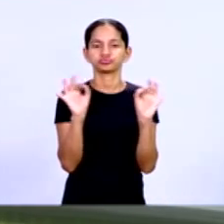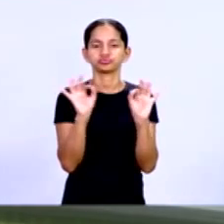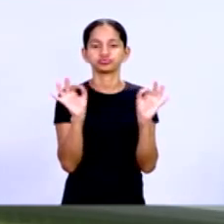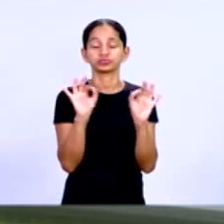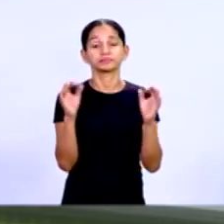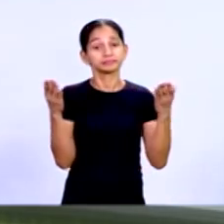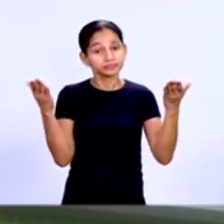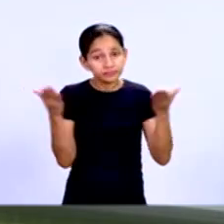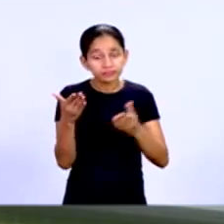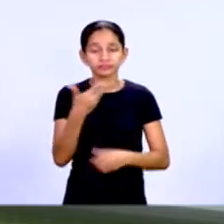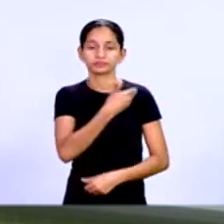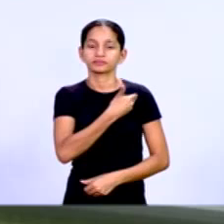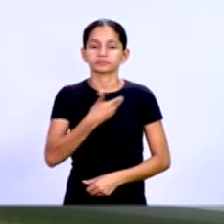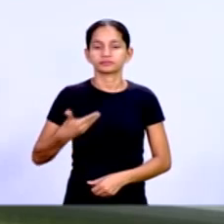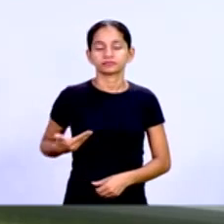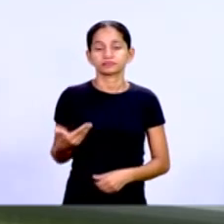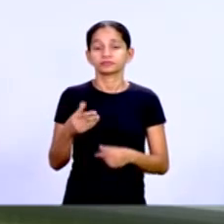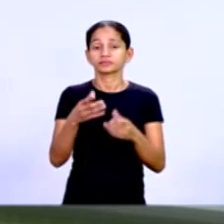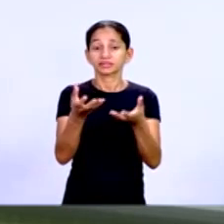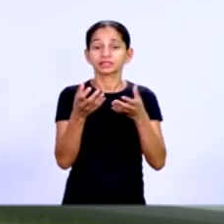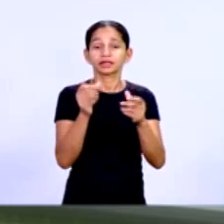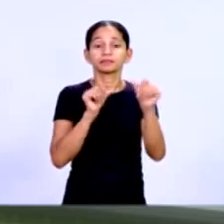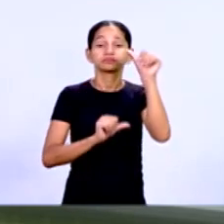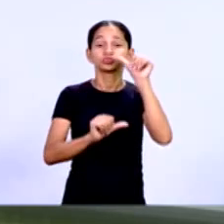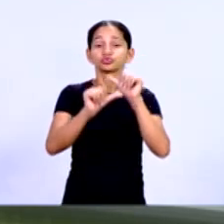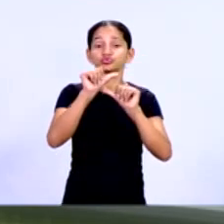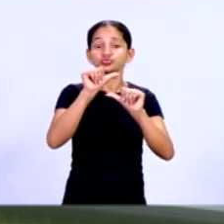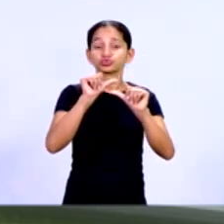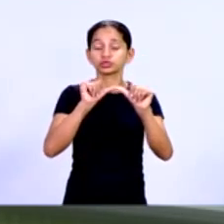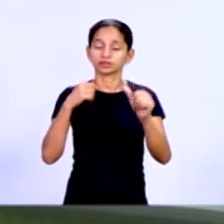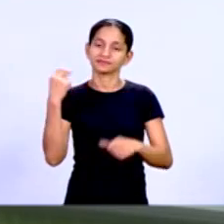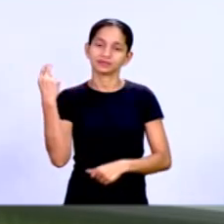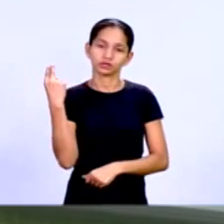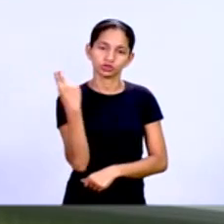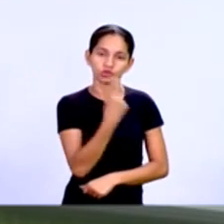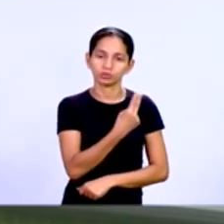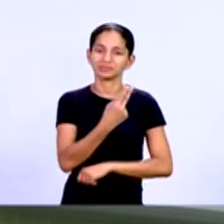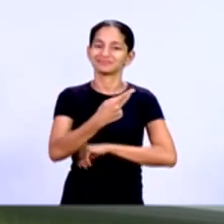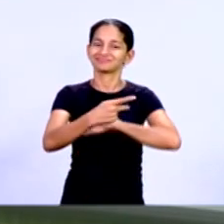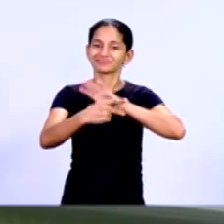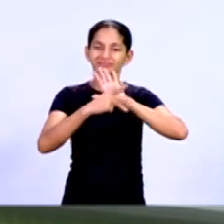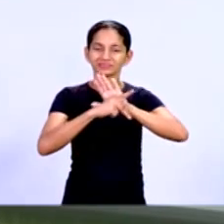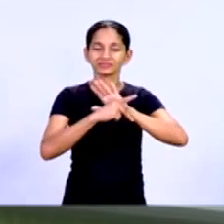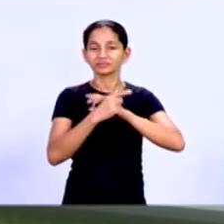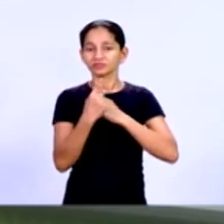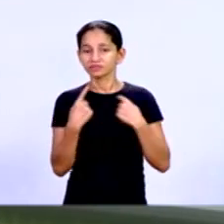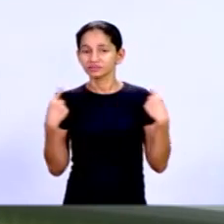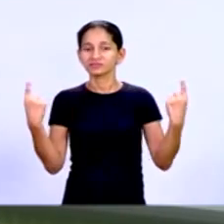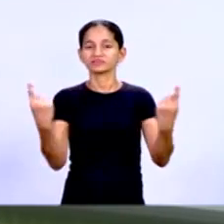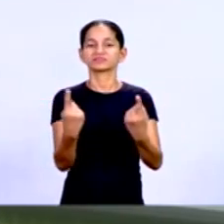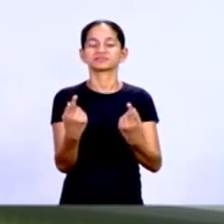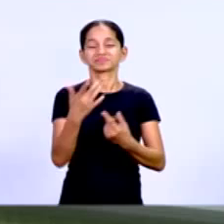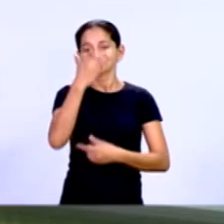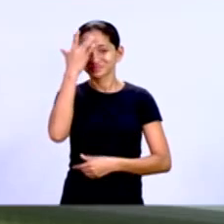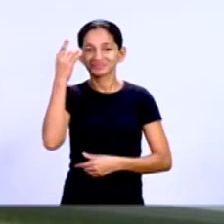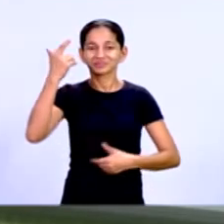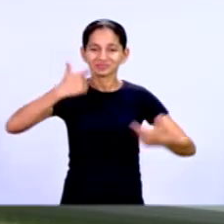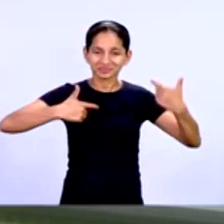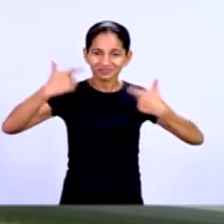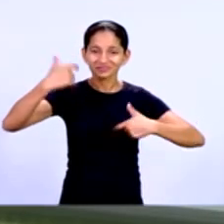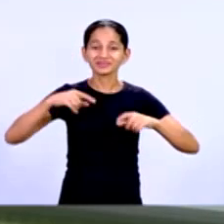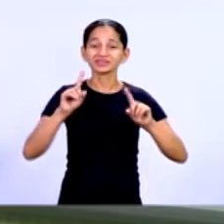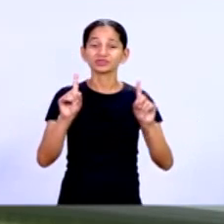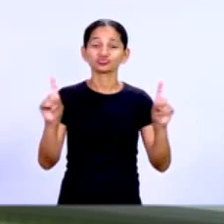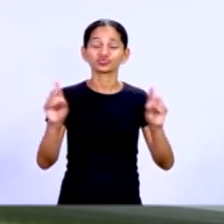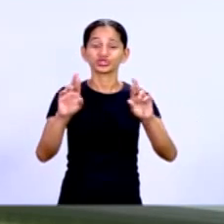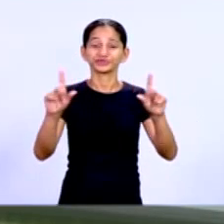tendência do governo de tornar esse título nominativo, para que se tenha um controle e se